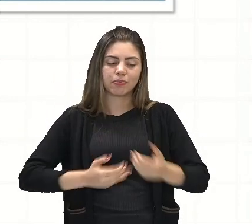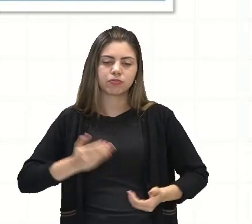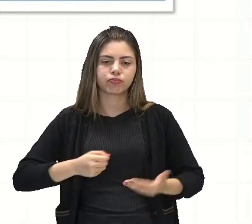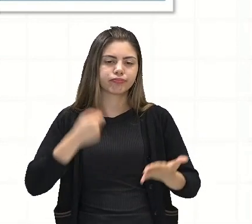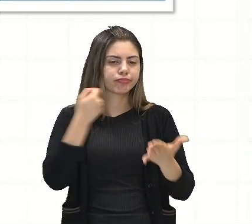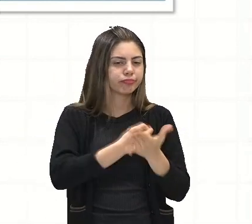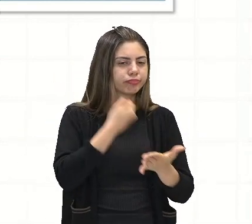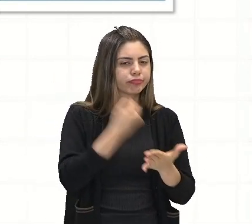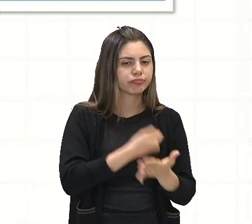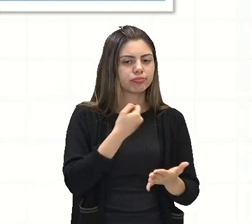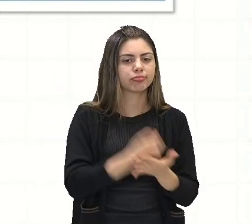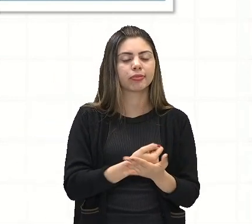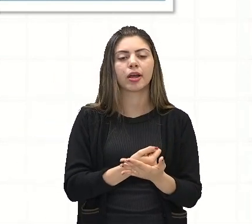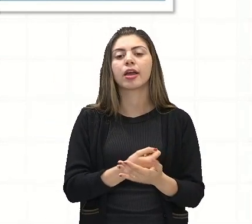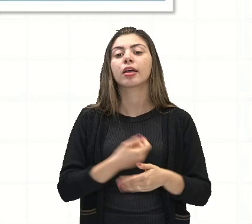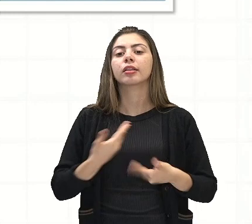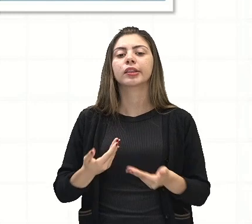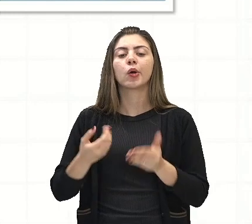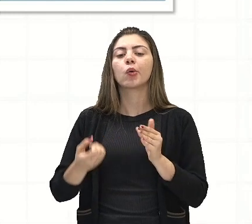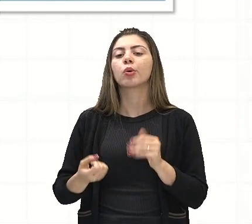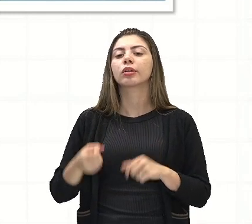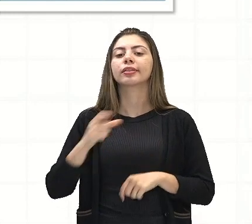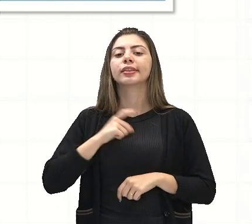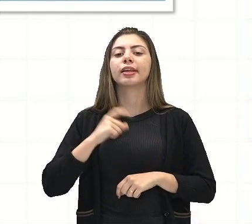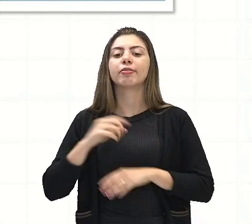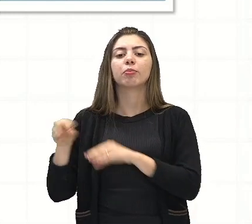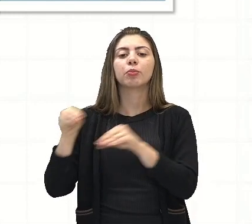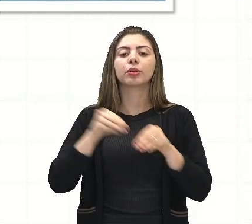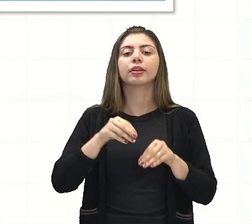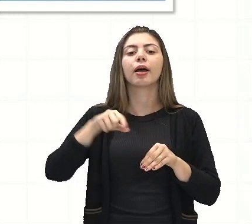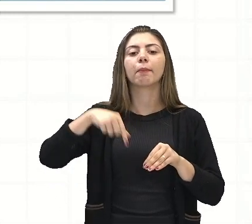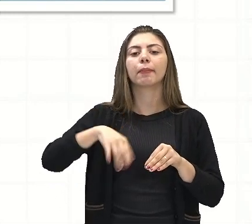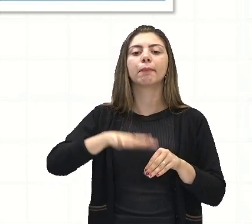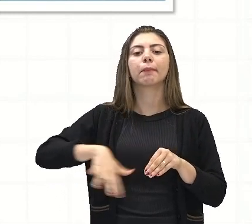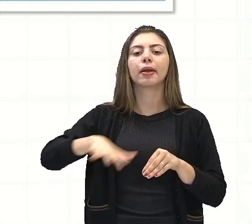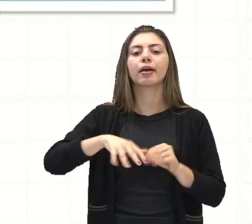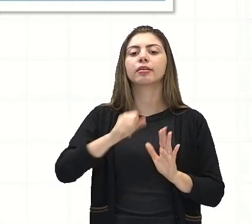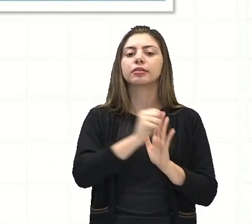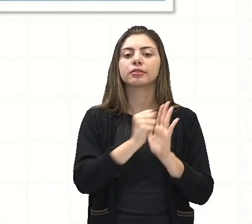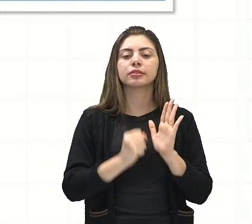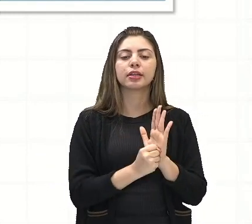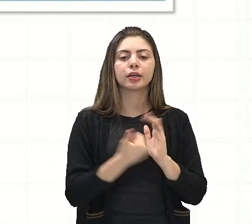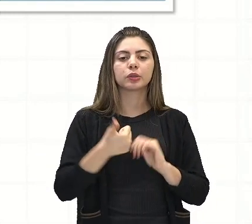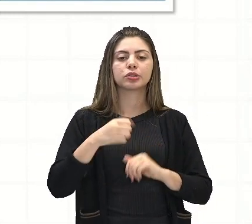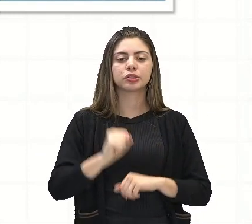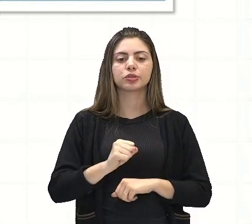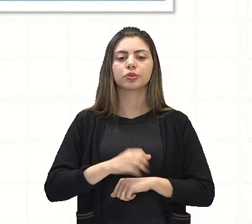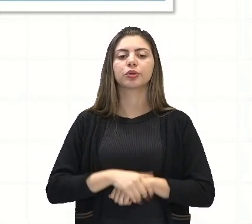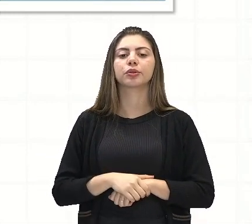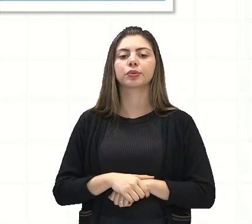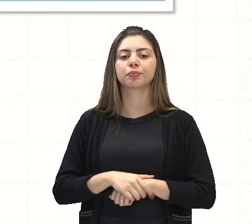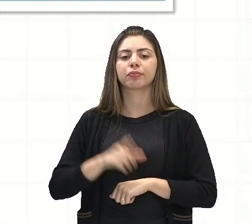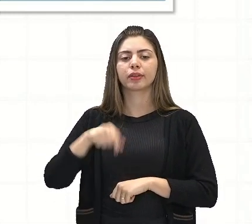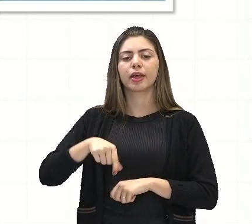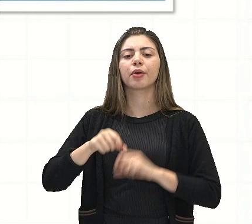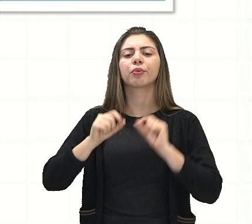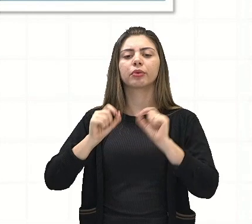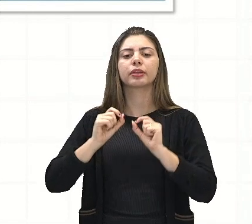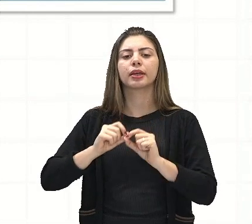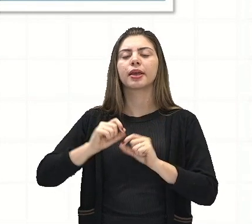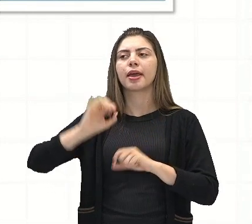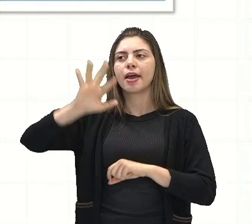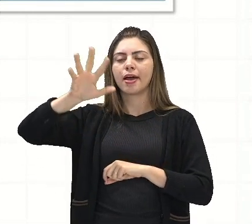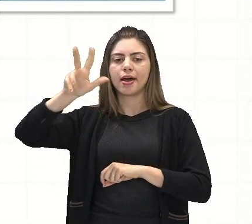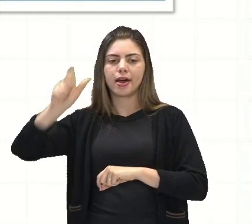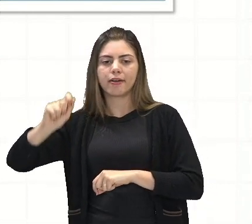sua formação é na segunda metade do século XVIII. Eu tenho aqui africanos levados para